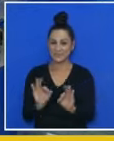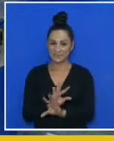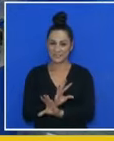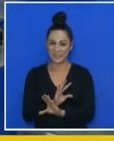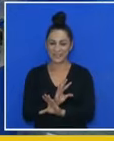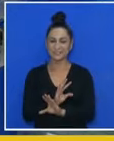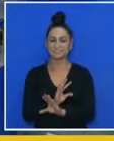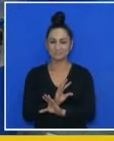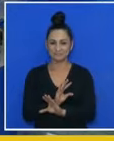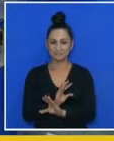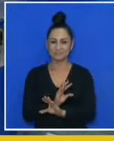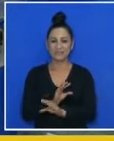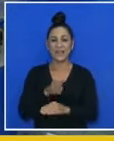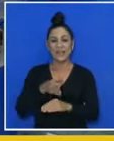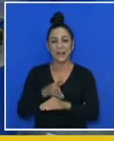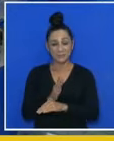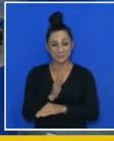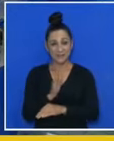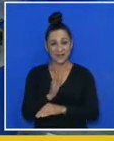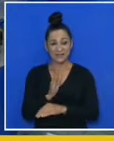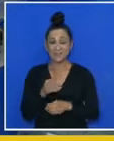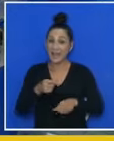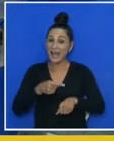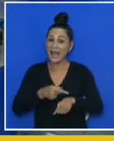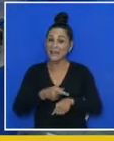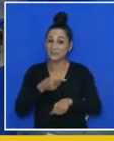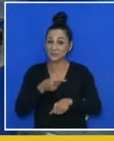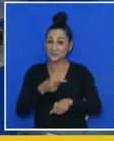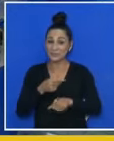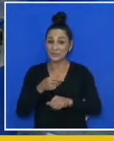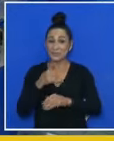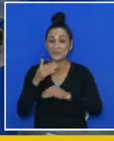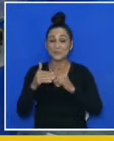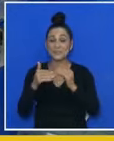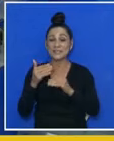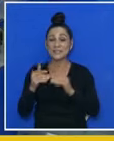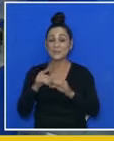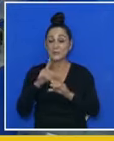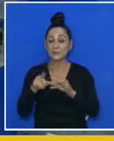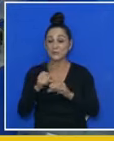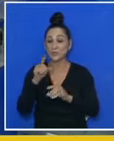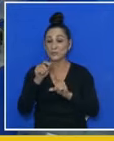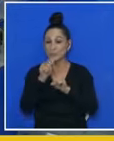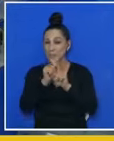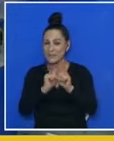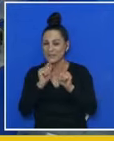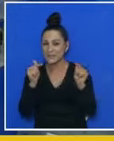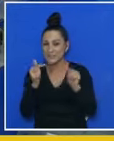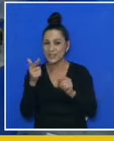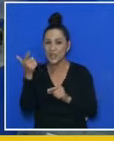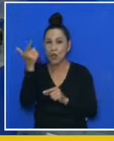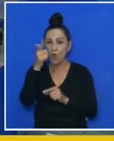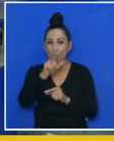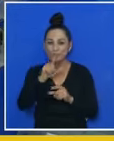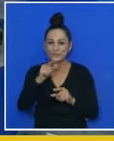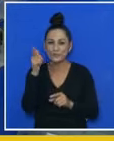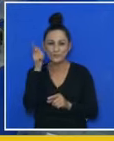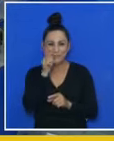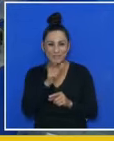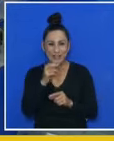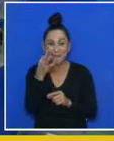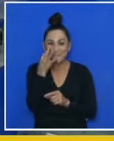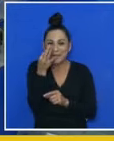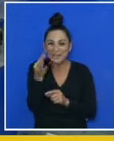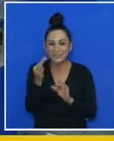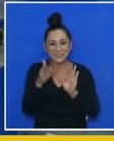sorte realizada, validada. Agora passaremos ao sorteio do mês da sorte. Lembre-se, você tem mais uma chance de ganhar.